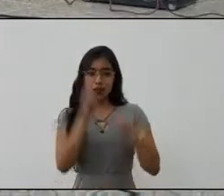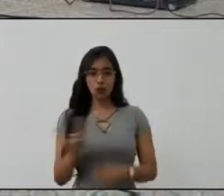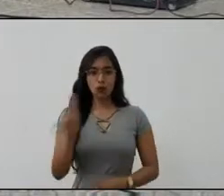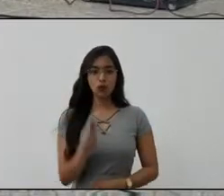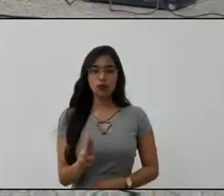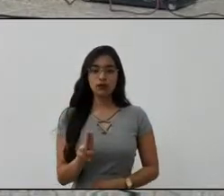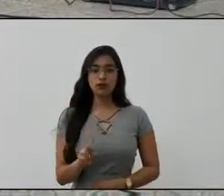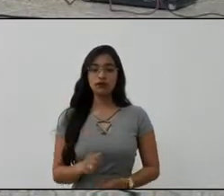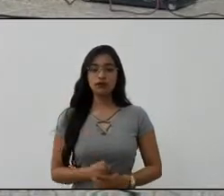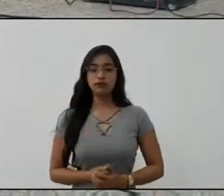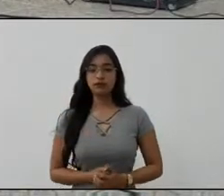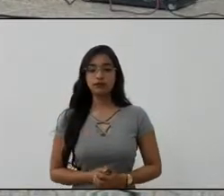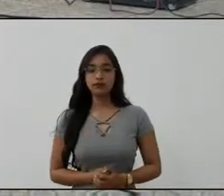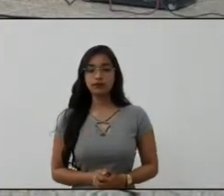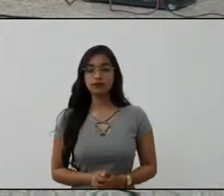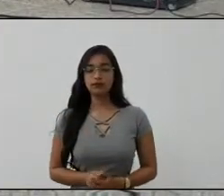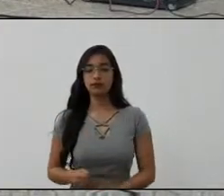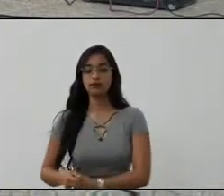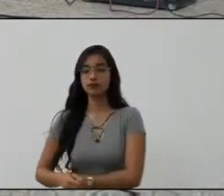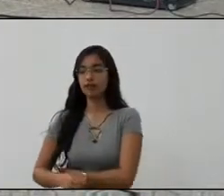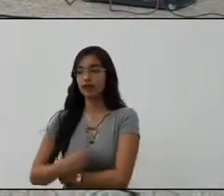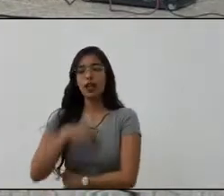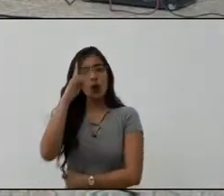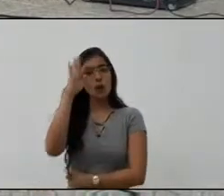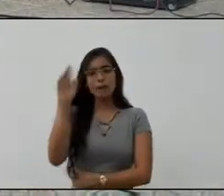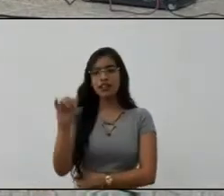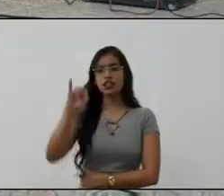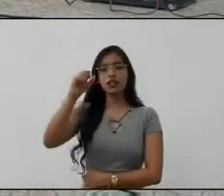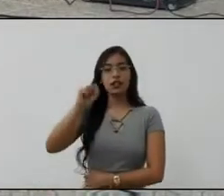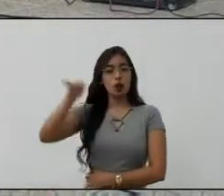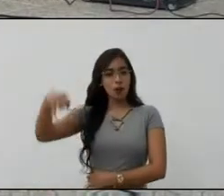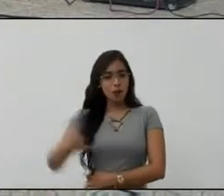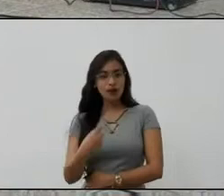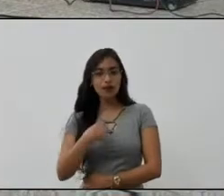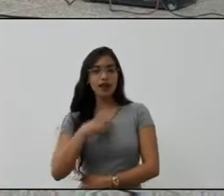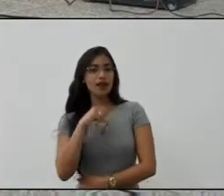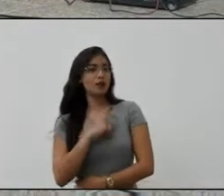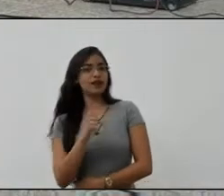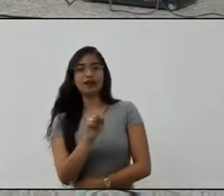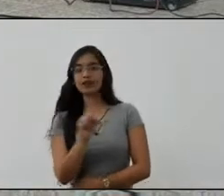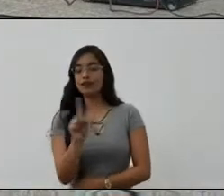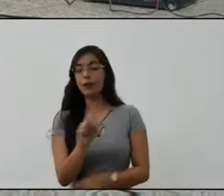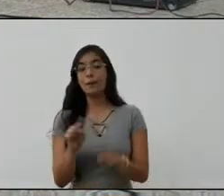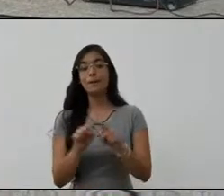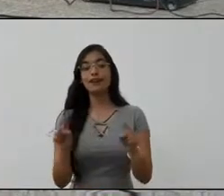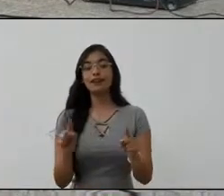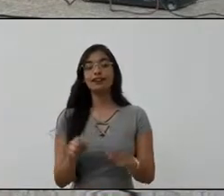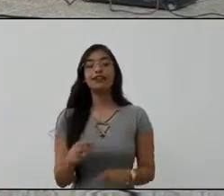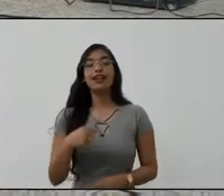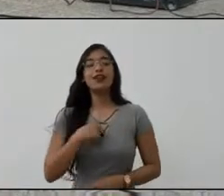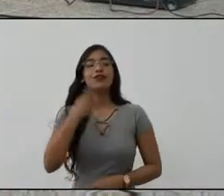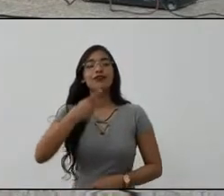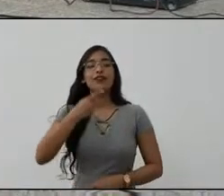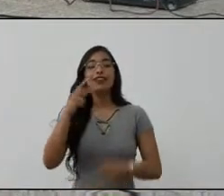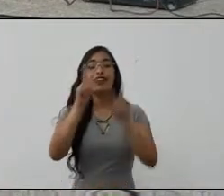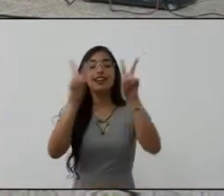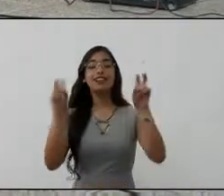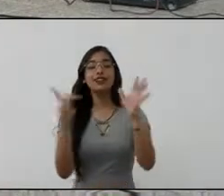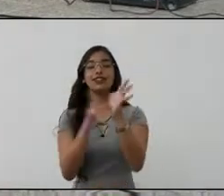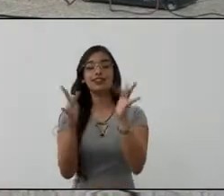tenho, oportunidade. Eu imaginei que hoje não tivesse. E vim assim, mas vou falar de Jesus nesta